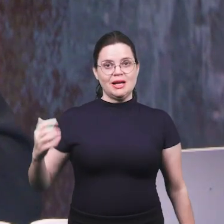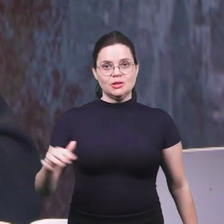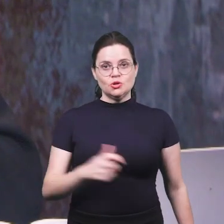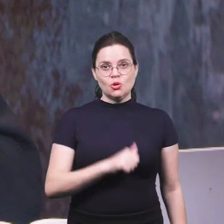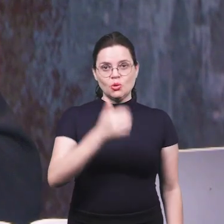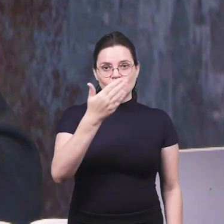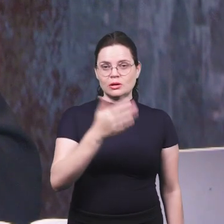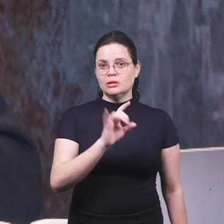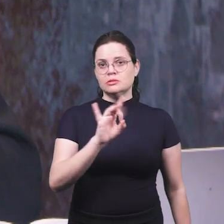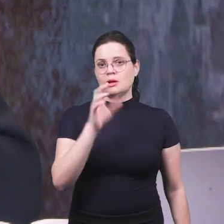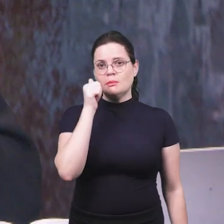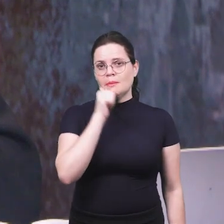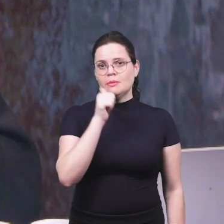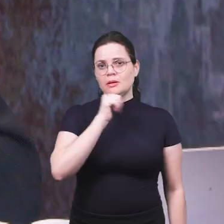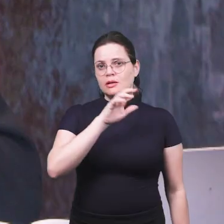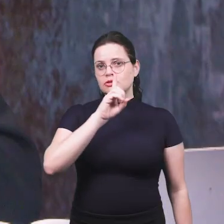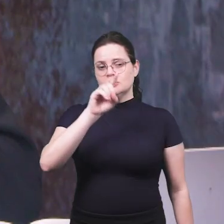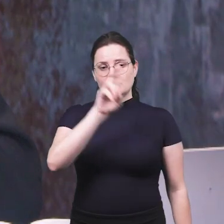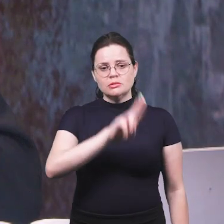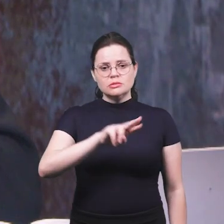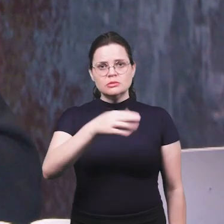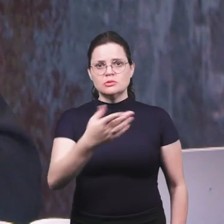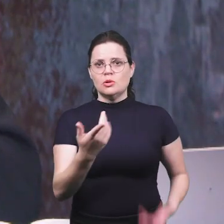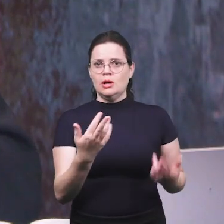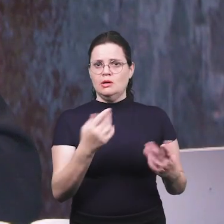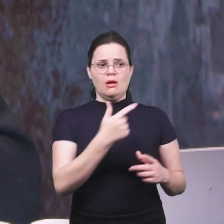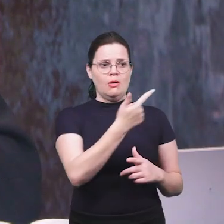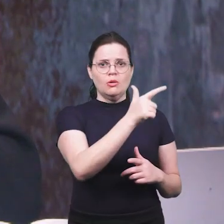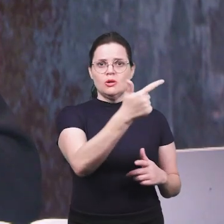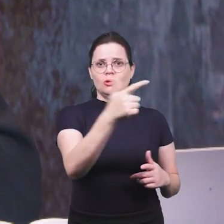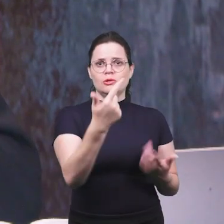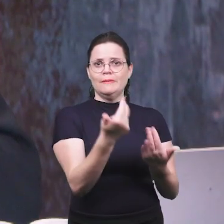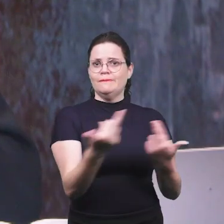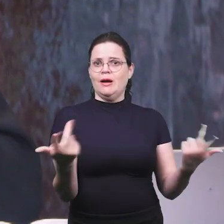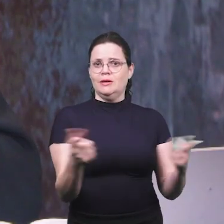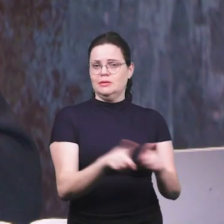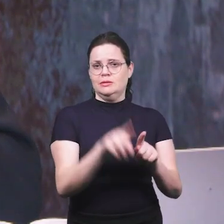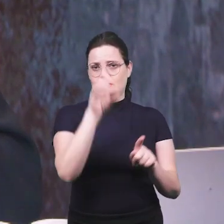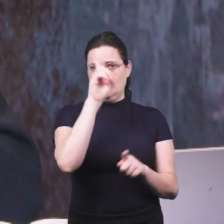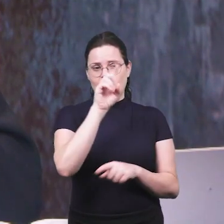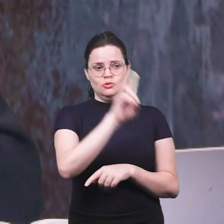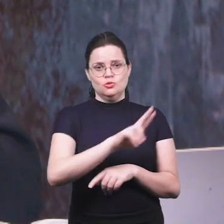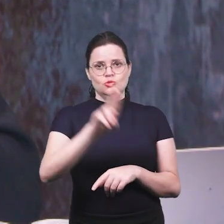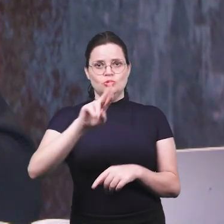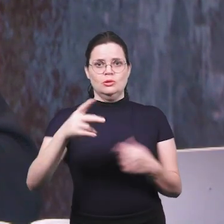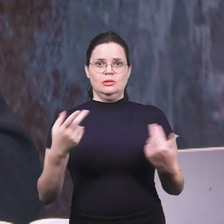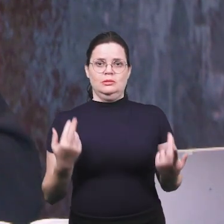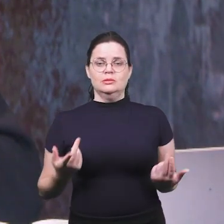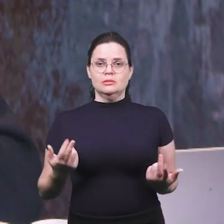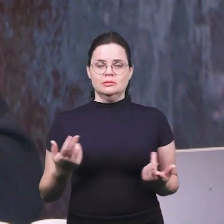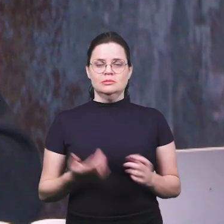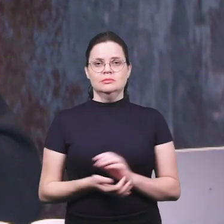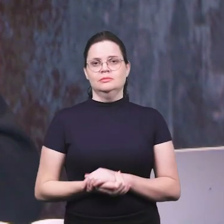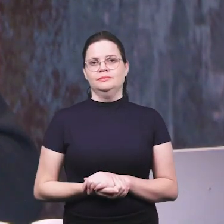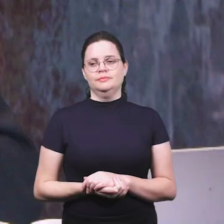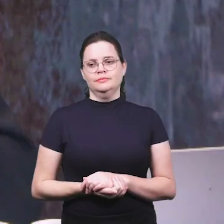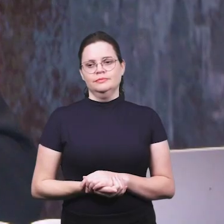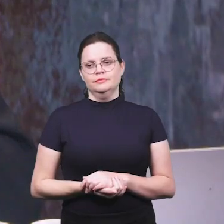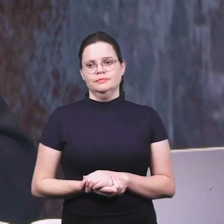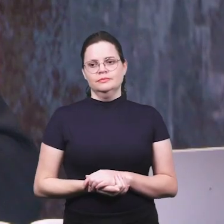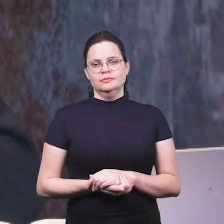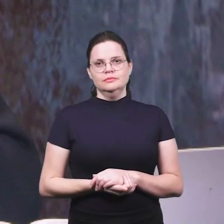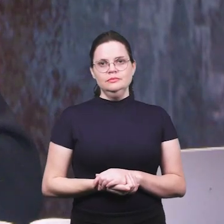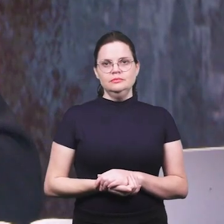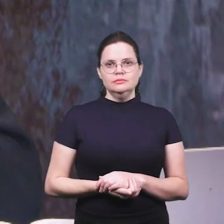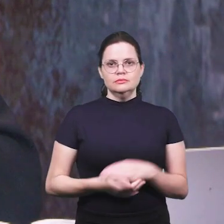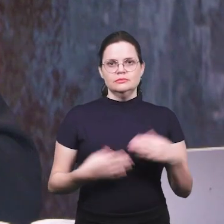tão importante. Ela foi uma mulher que Deus usou. Como podia usar outra mulher, né? Agora, é incompreensível